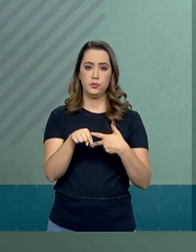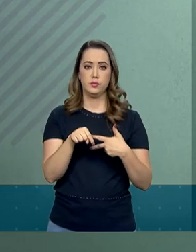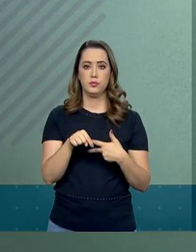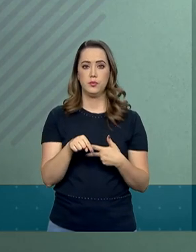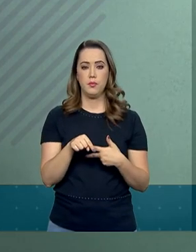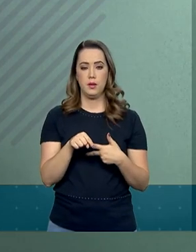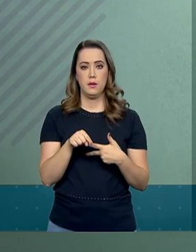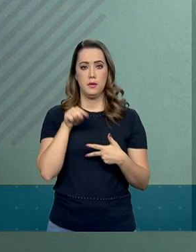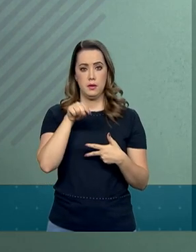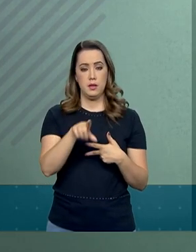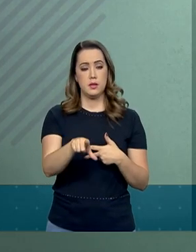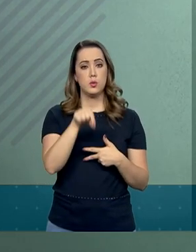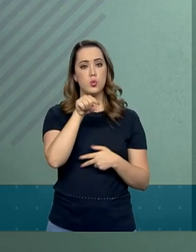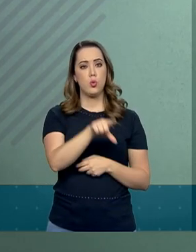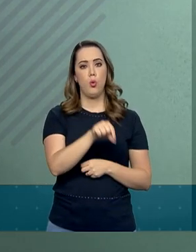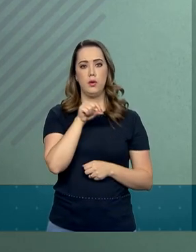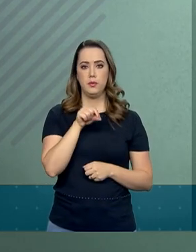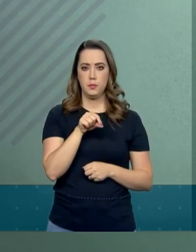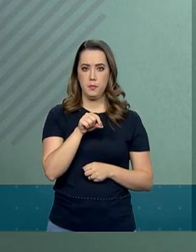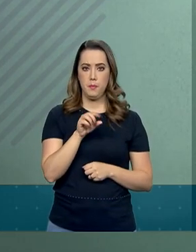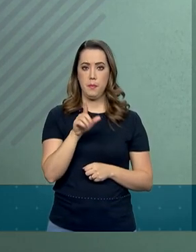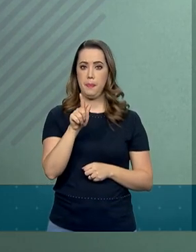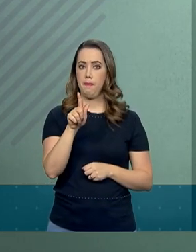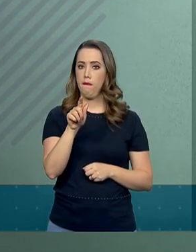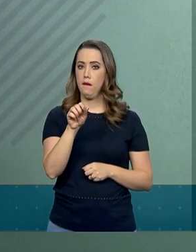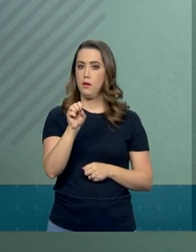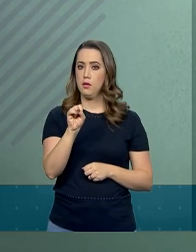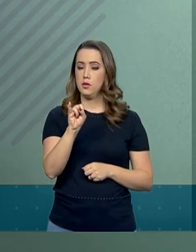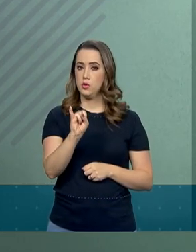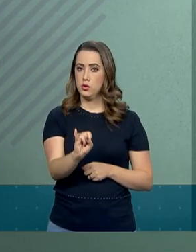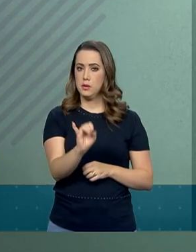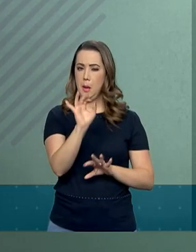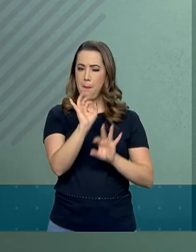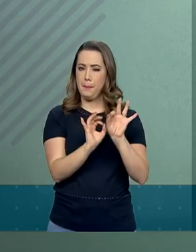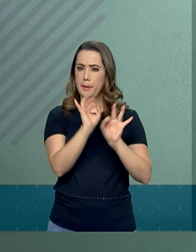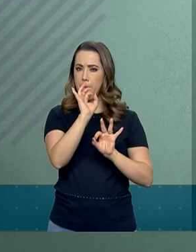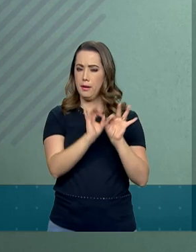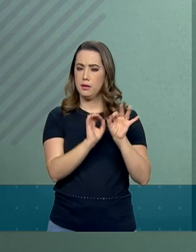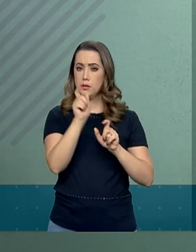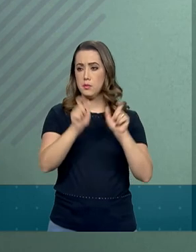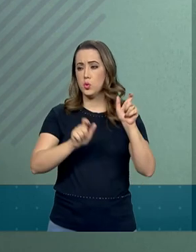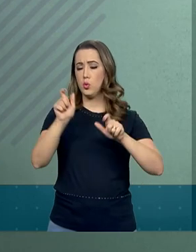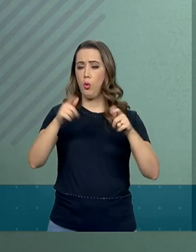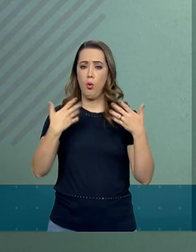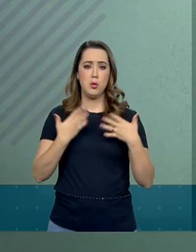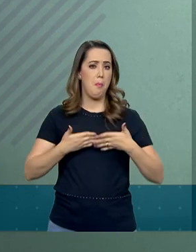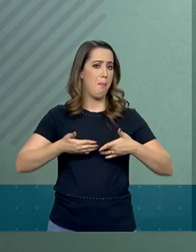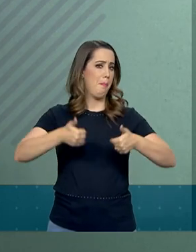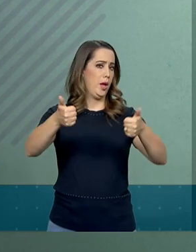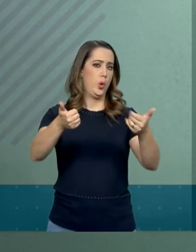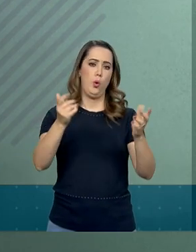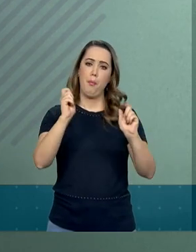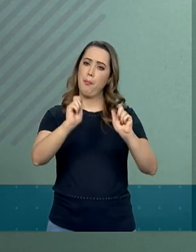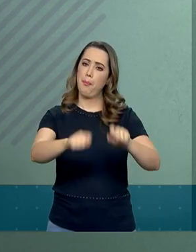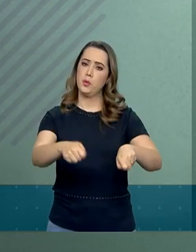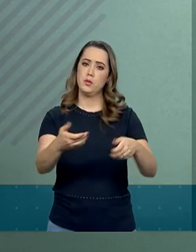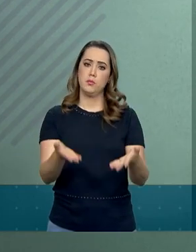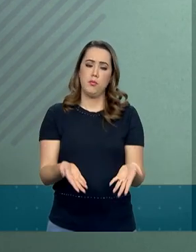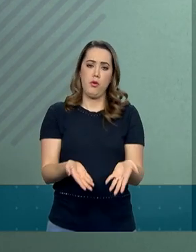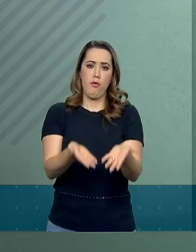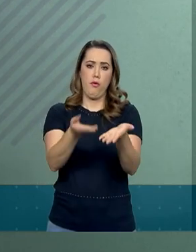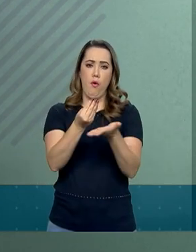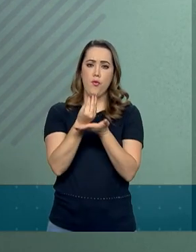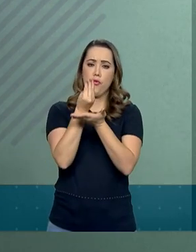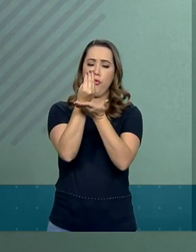nessa indicação um gabinete se prepara os seus recursos humanos são preparados da melhor forma possível para promover esta segurança